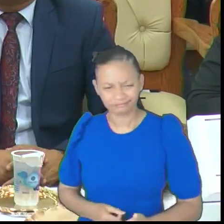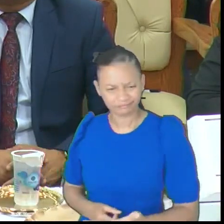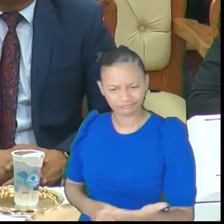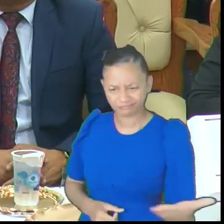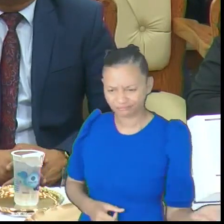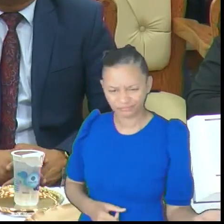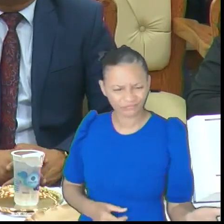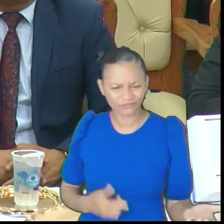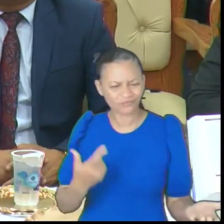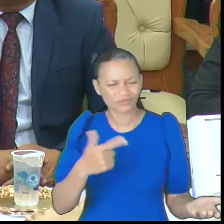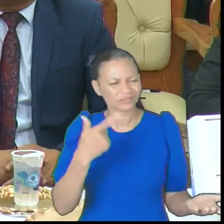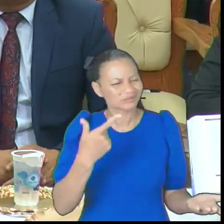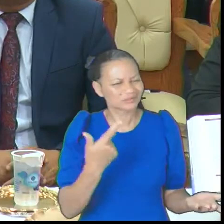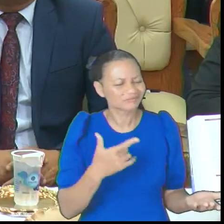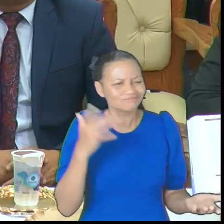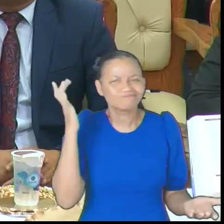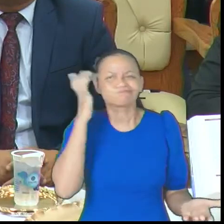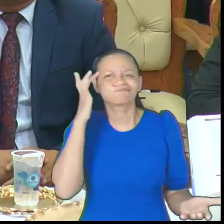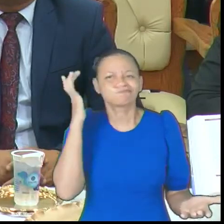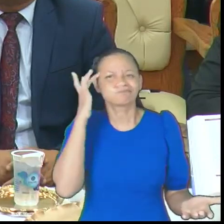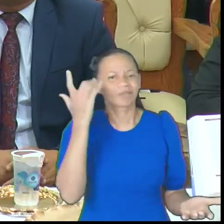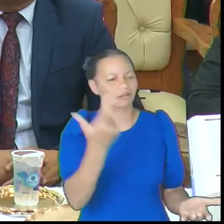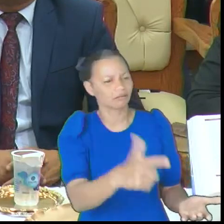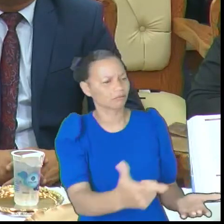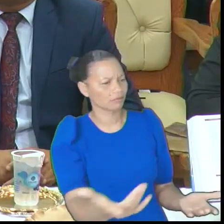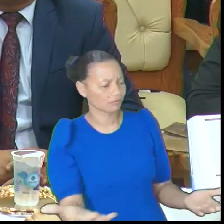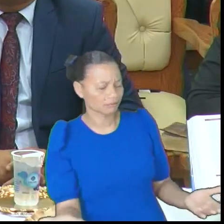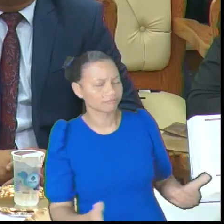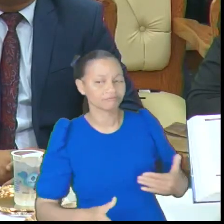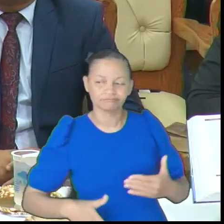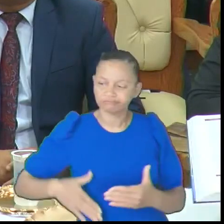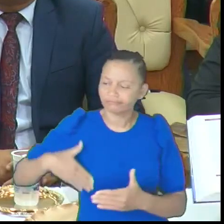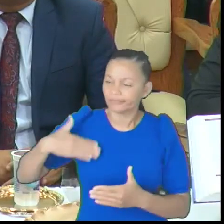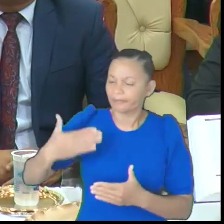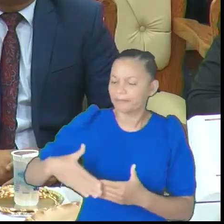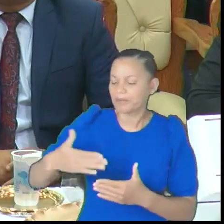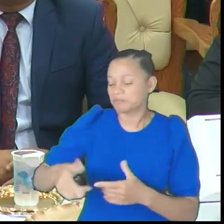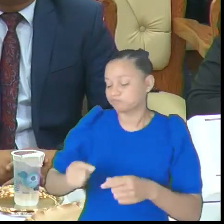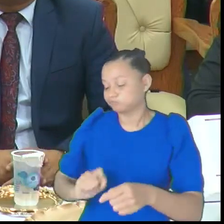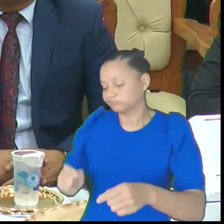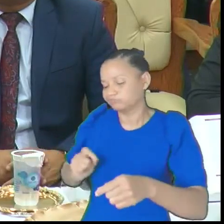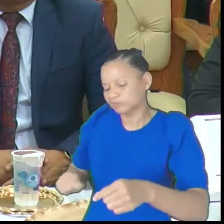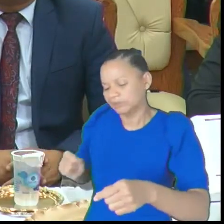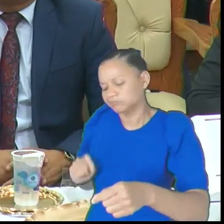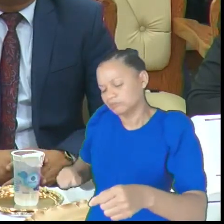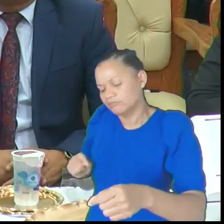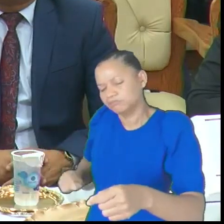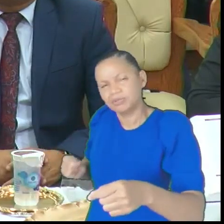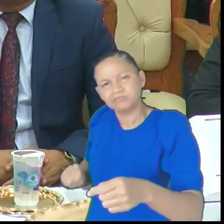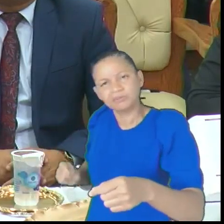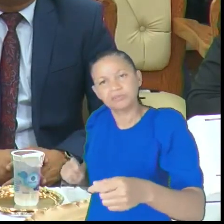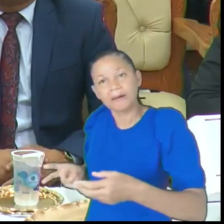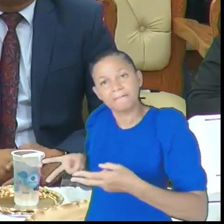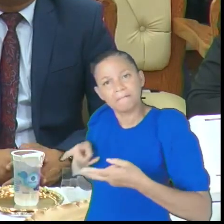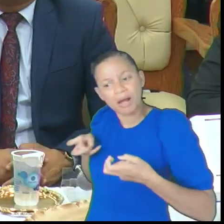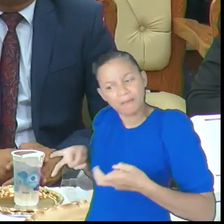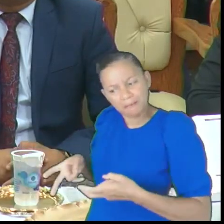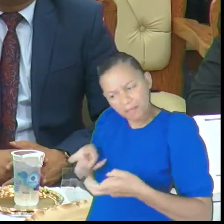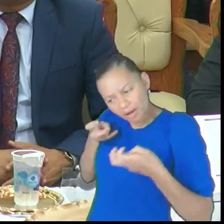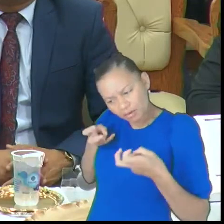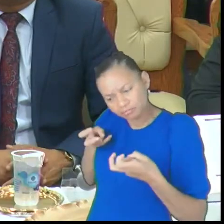de imaturos. E ao longo da sua carta, nós vamos percebendo exatamente